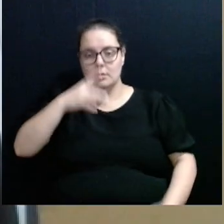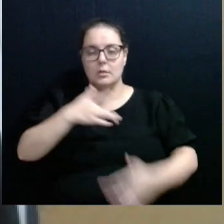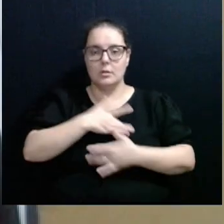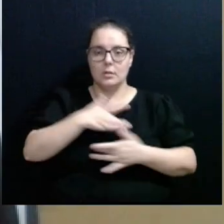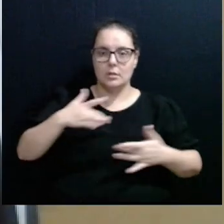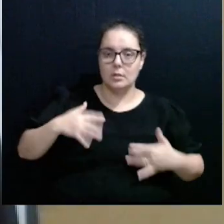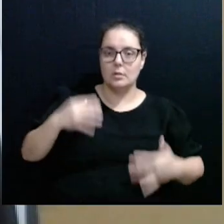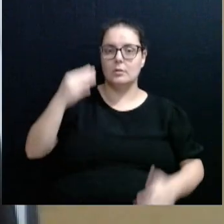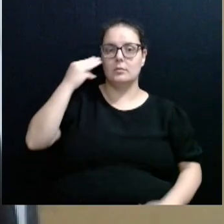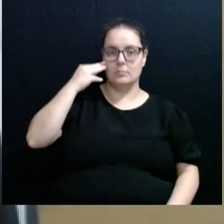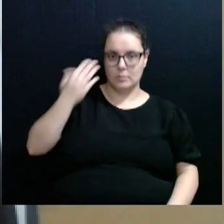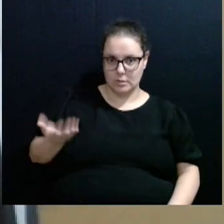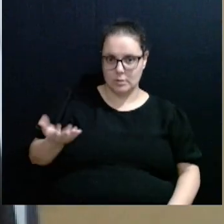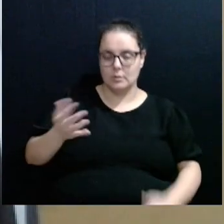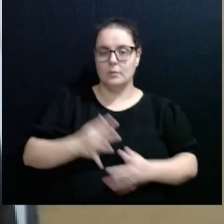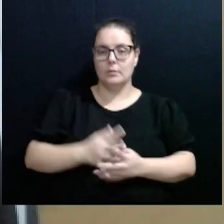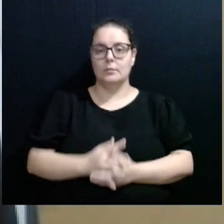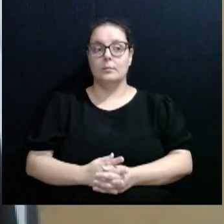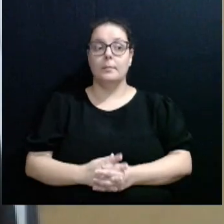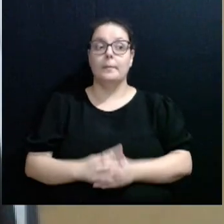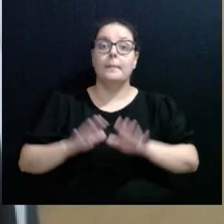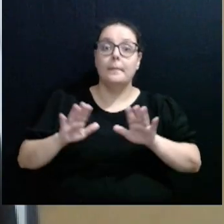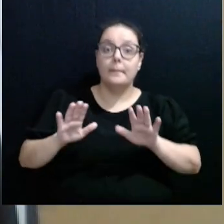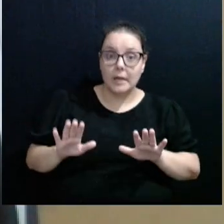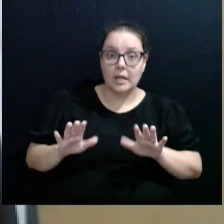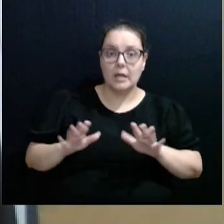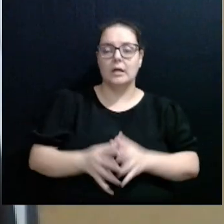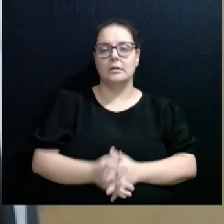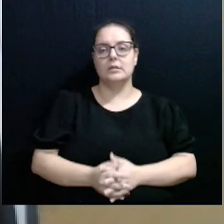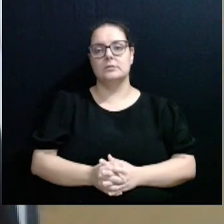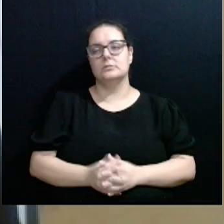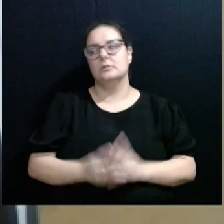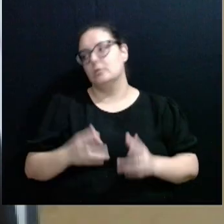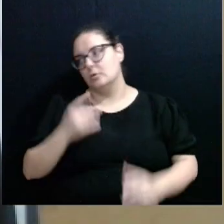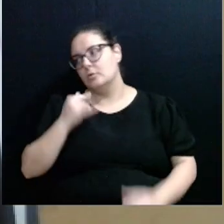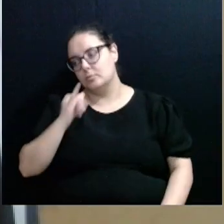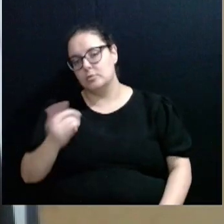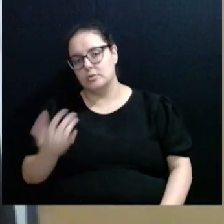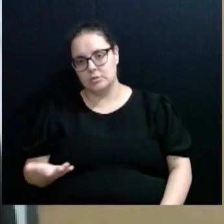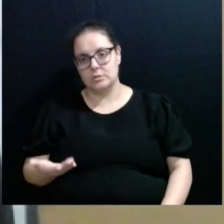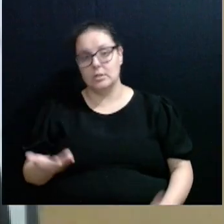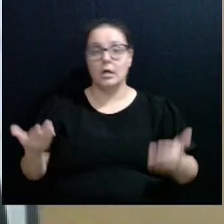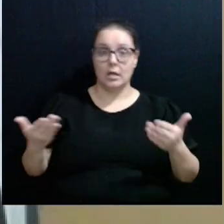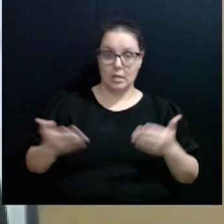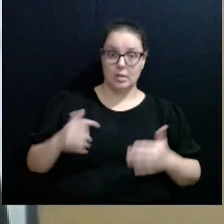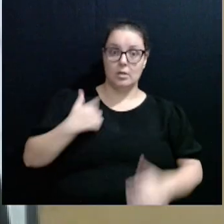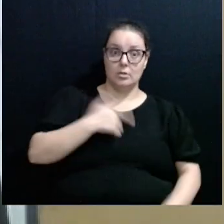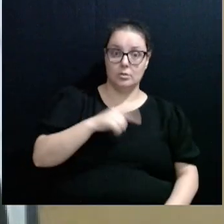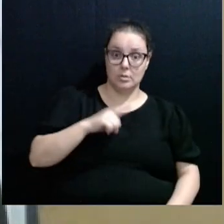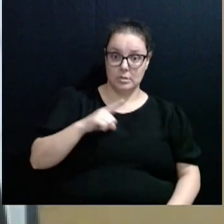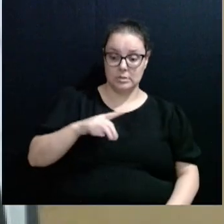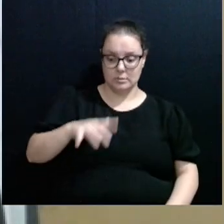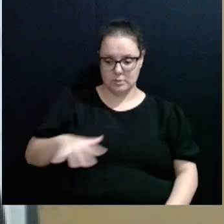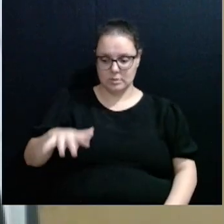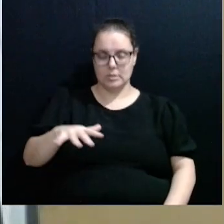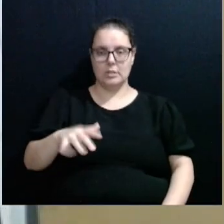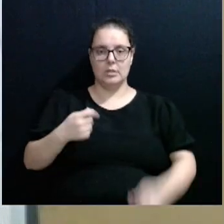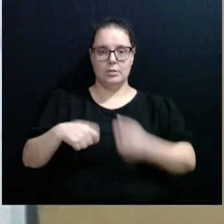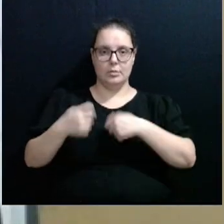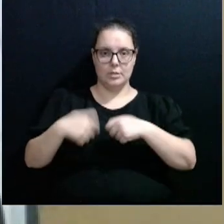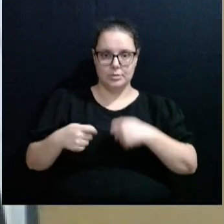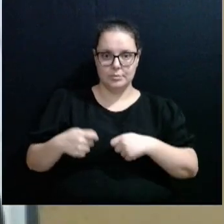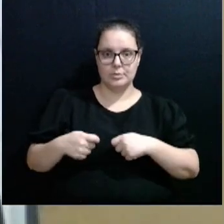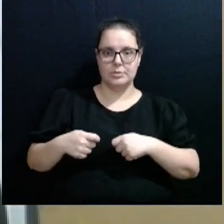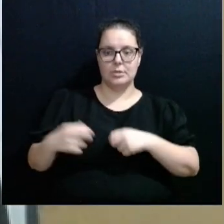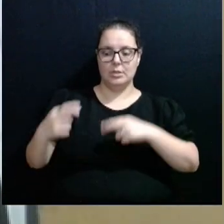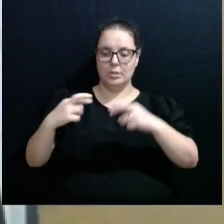é? Mas, como disse, agora nós temos, pelo menos no âmbito administrativo da fiscalização